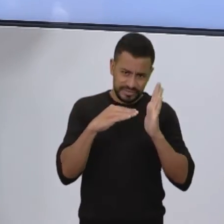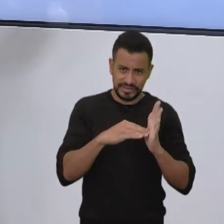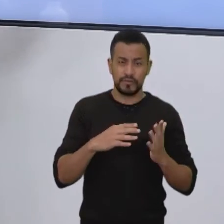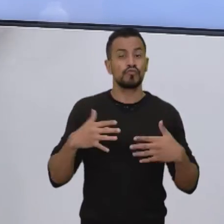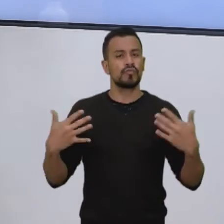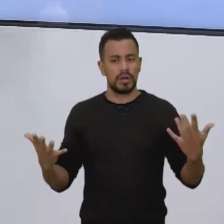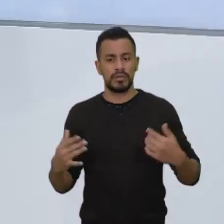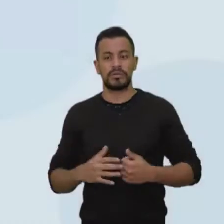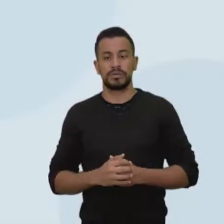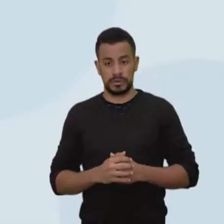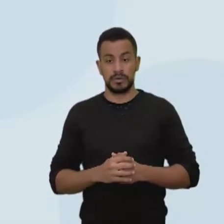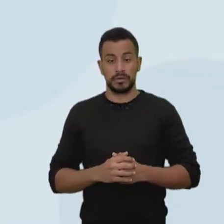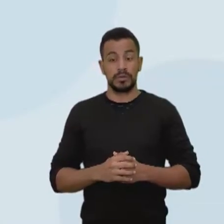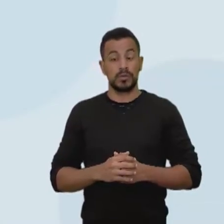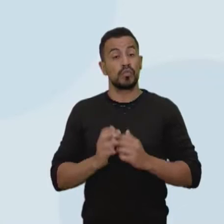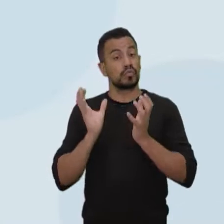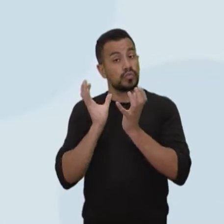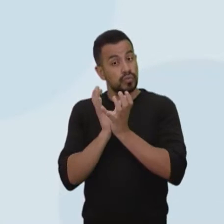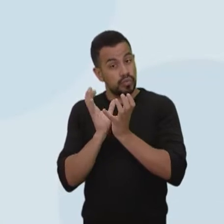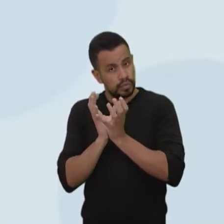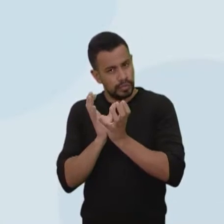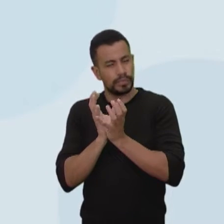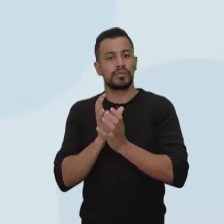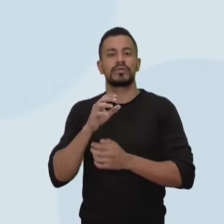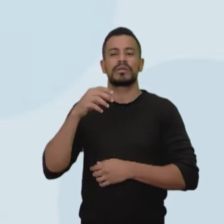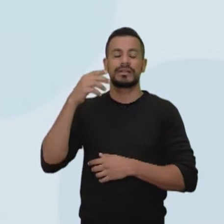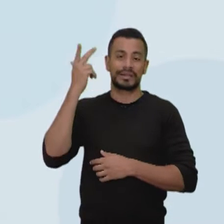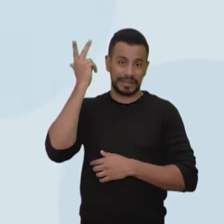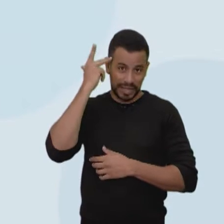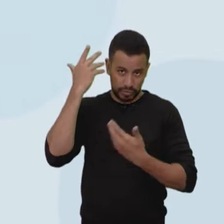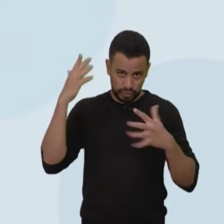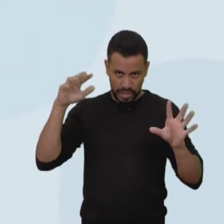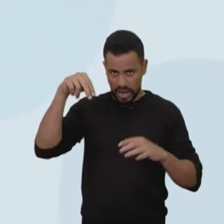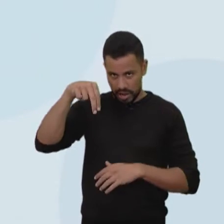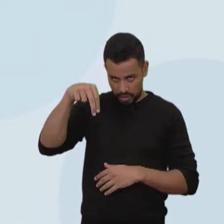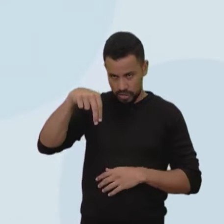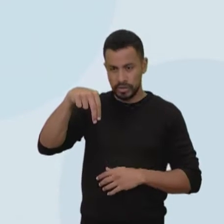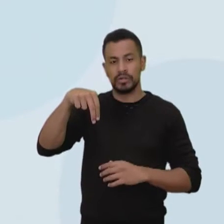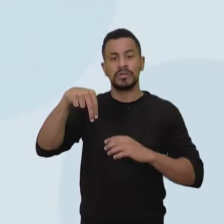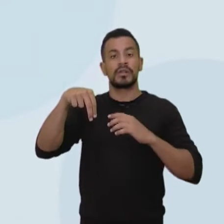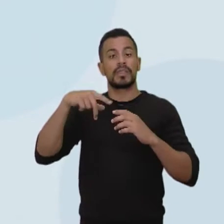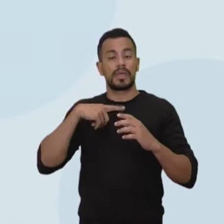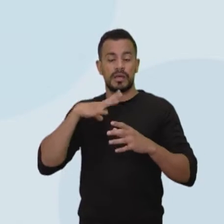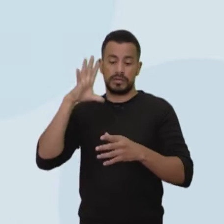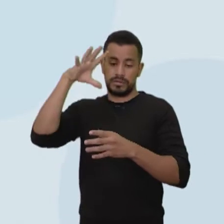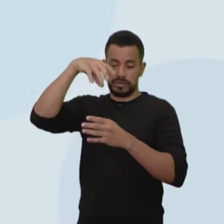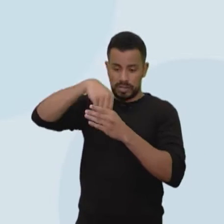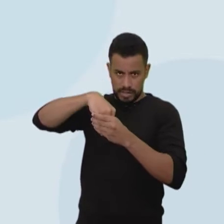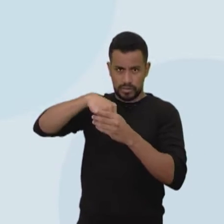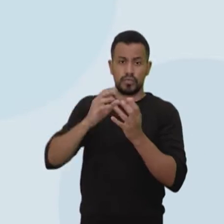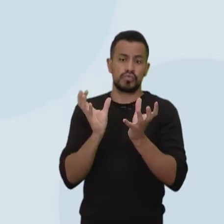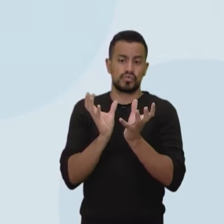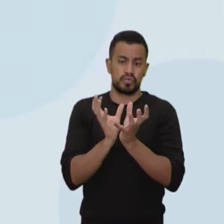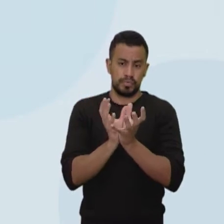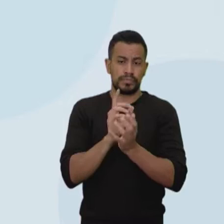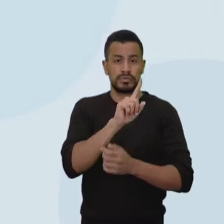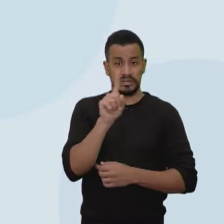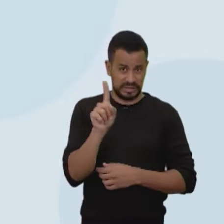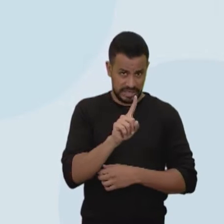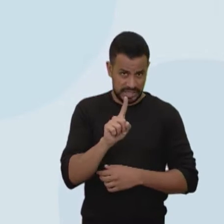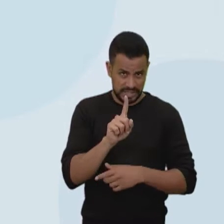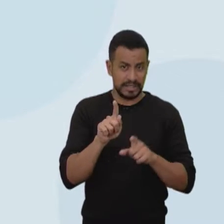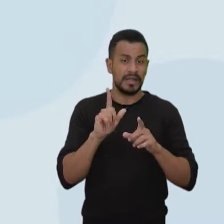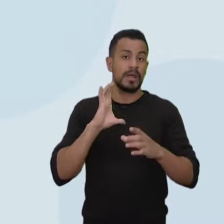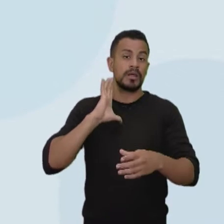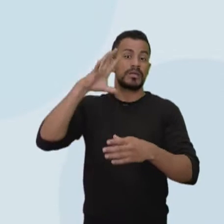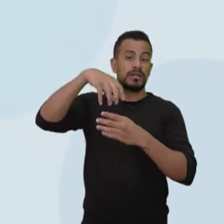naturais está incluso, está dentro do conjunto dos inteiros, que está dentro do conjunto dos racionais, tudo bem? Então, racional,